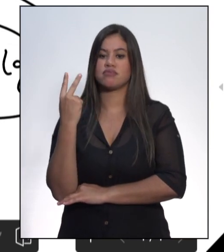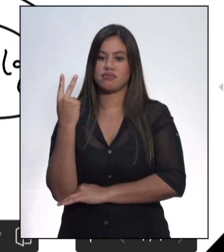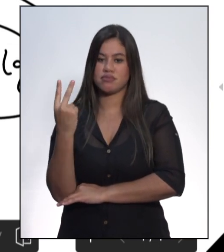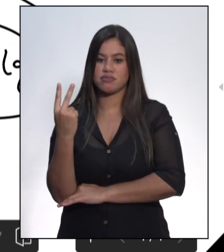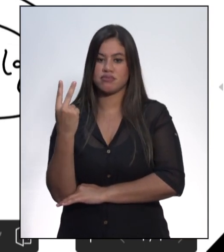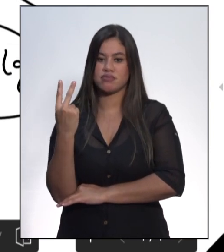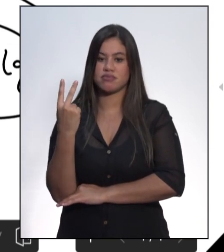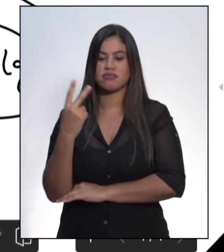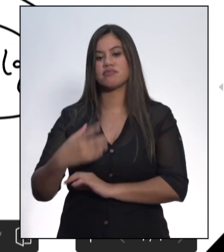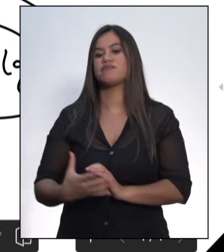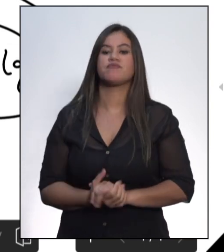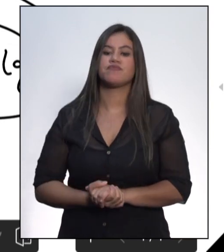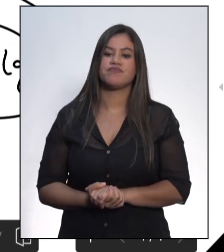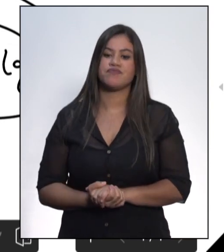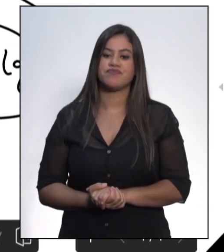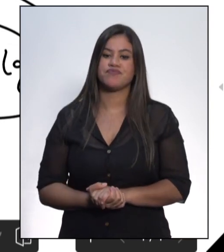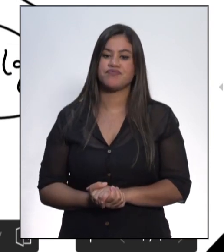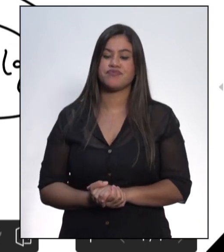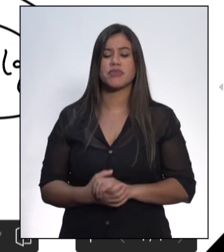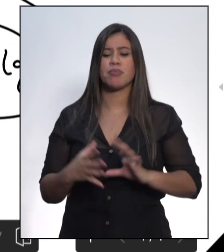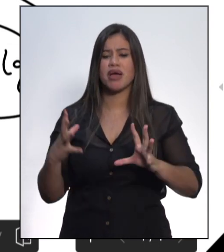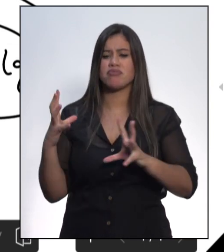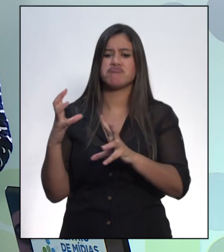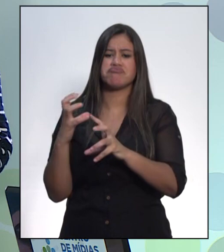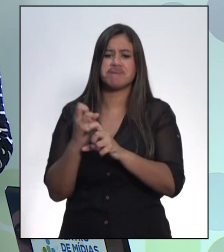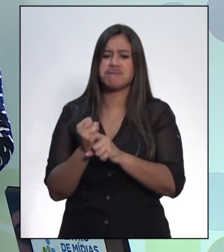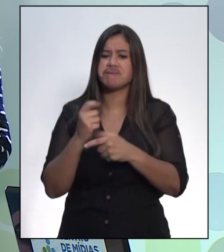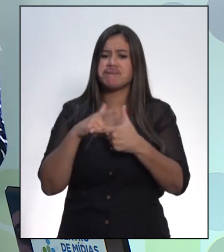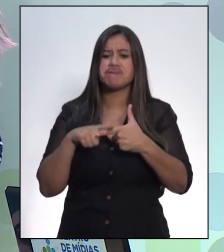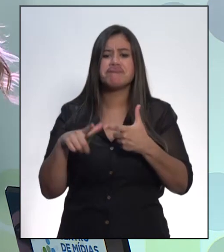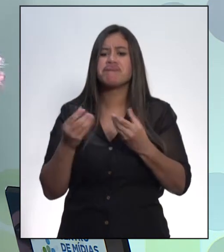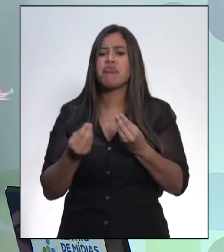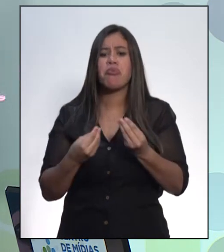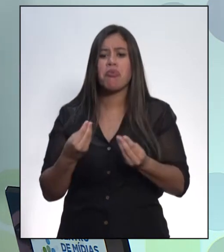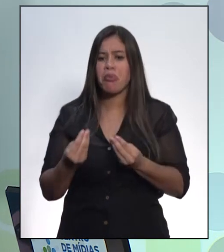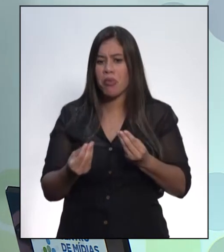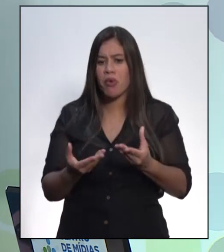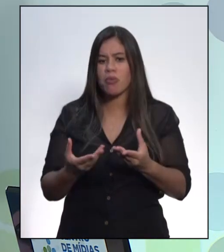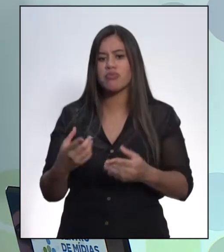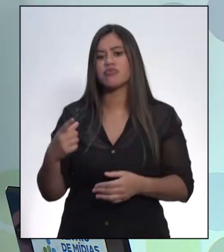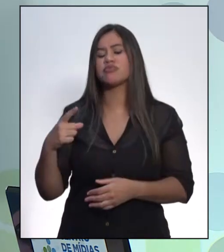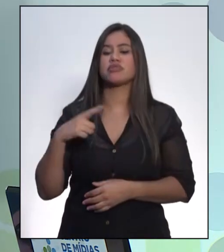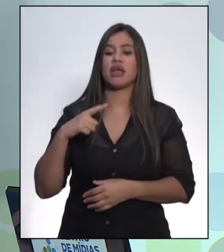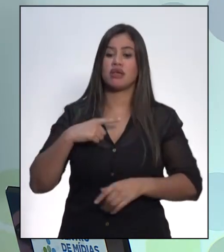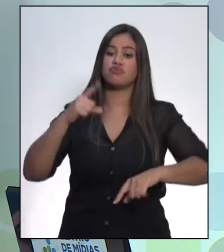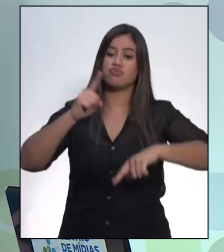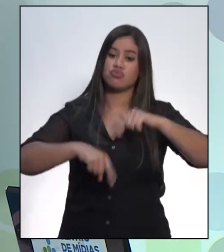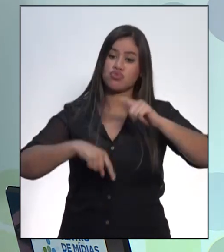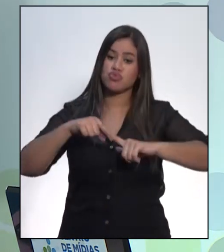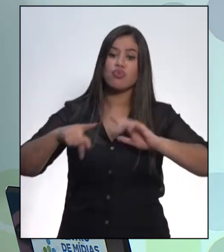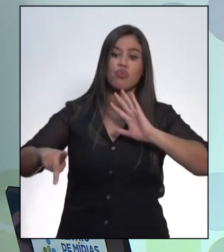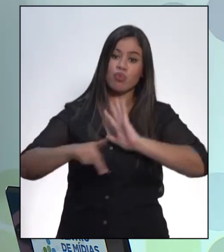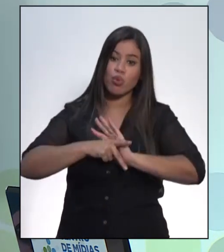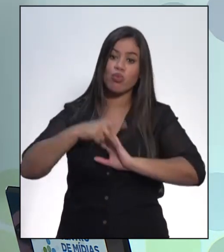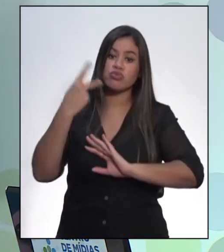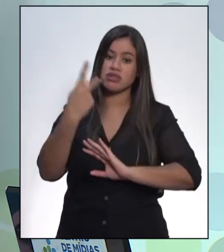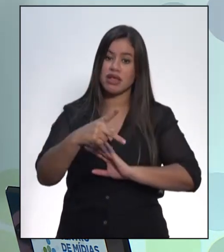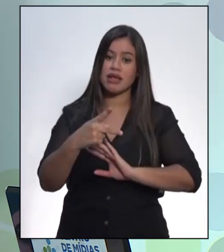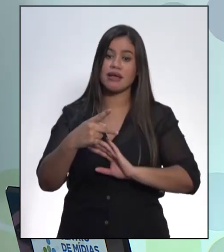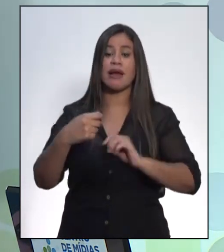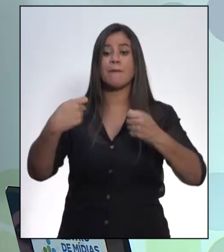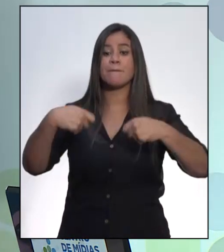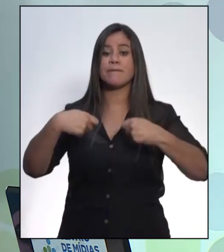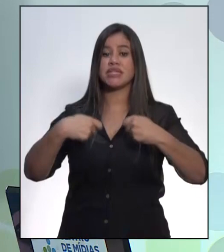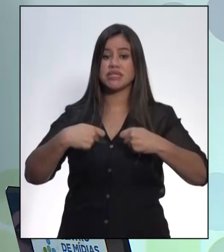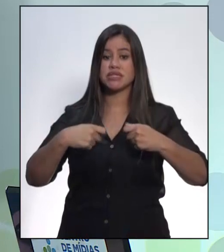H2. Mas, quando a gente calcula a nossa constante, a gente vai ter o produto deles. Então, eu vou ter que